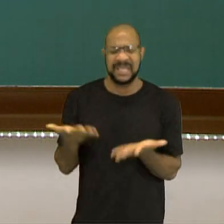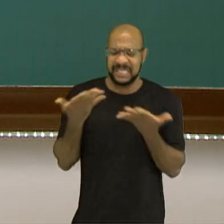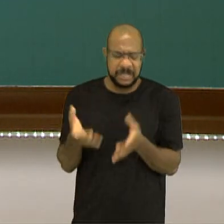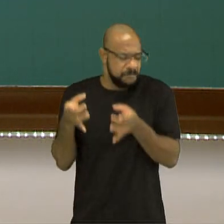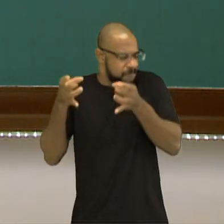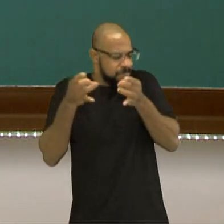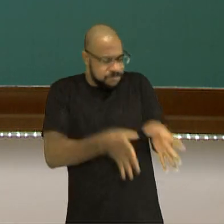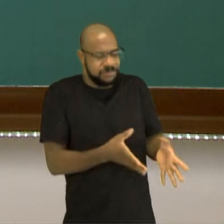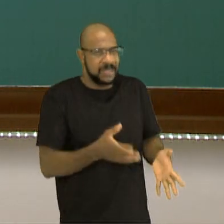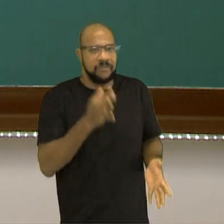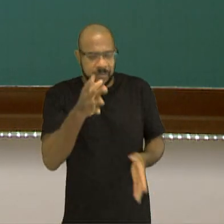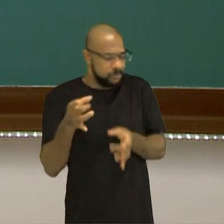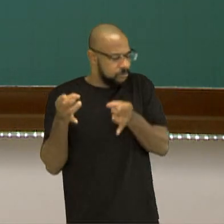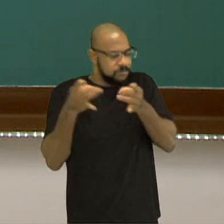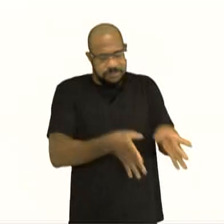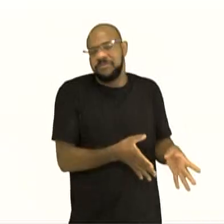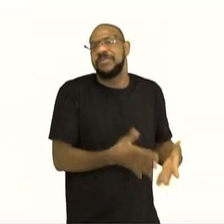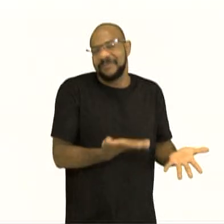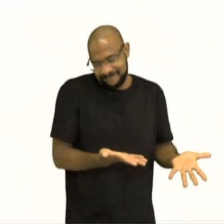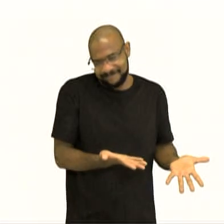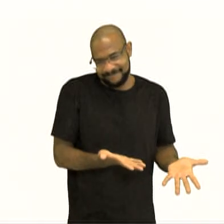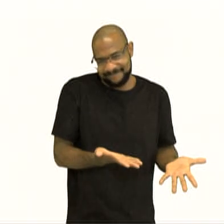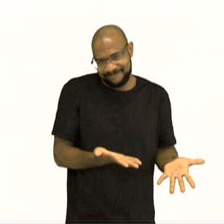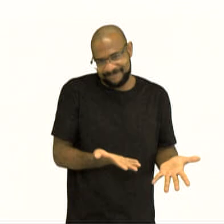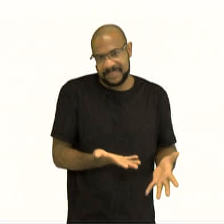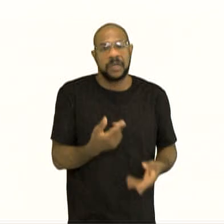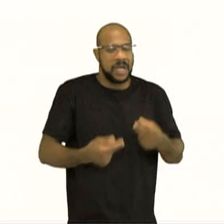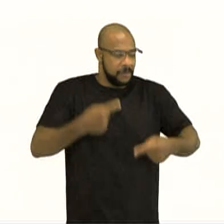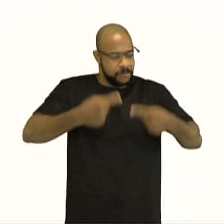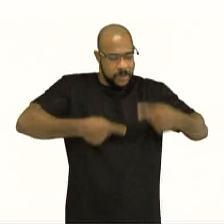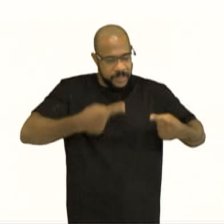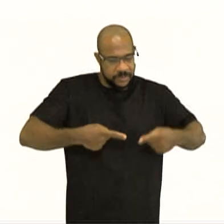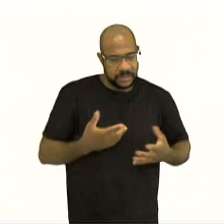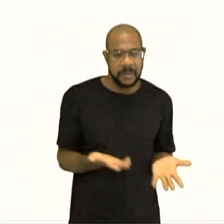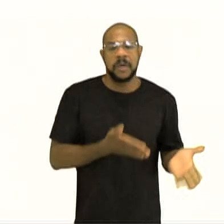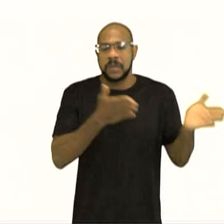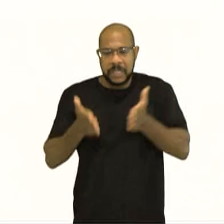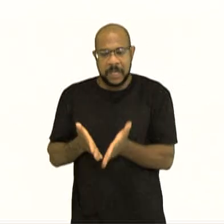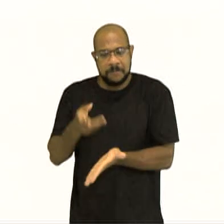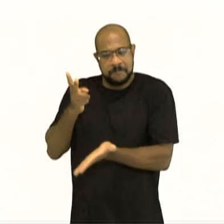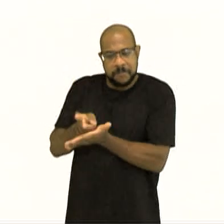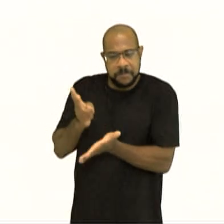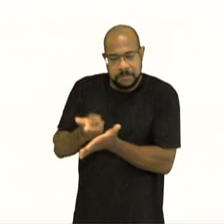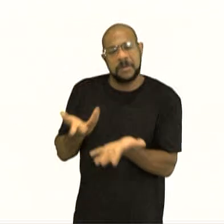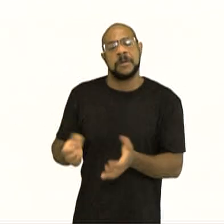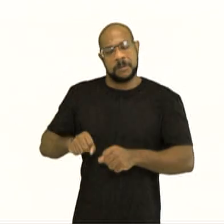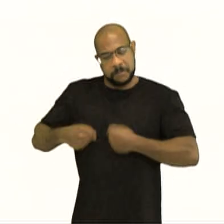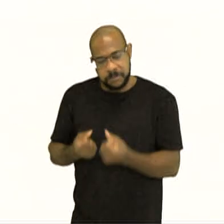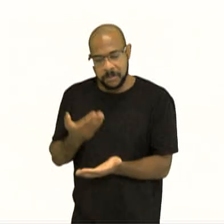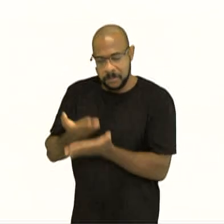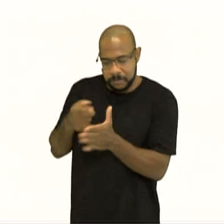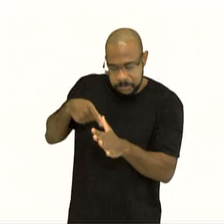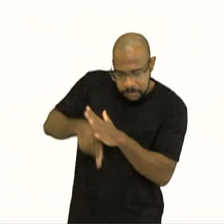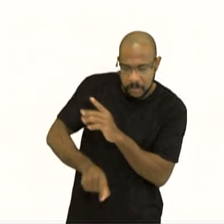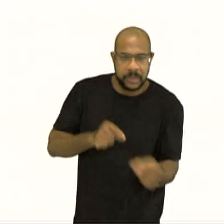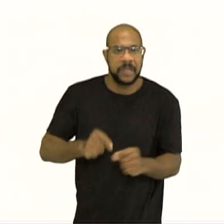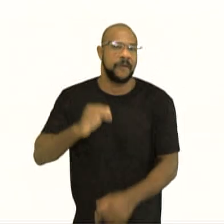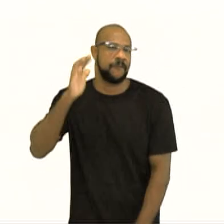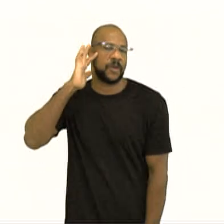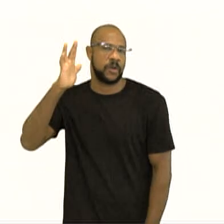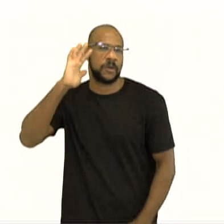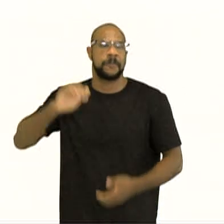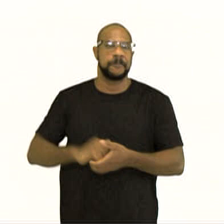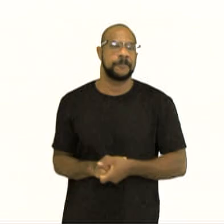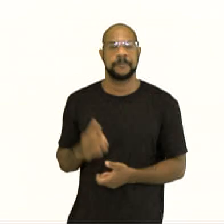filósofo. Dedicou-se então à filosofia, escrevendo inúmeros diálogos nos quais Sócrates é quase